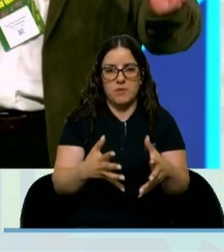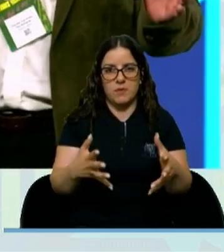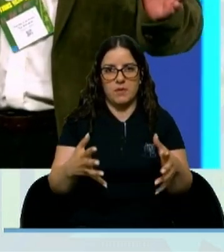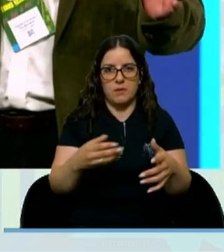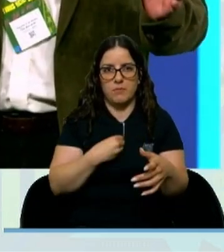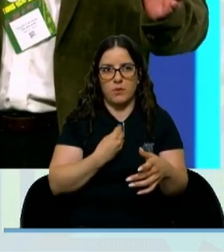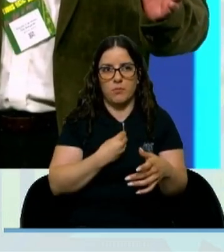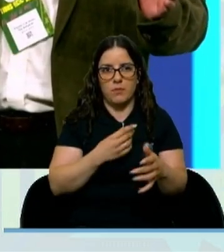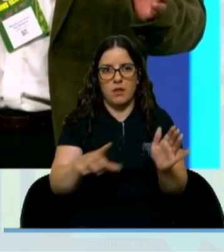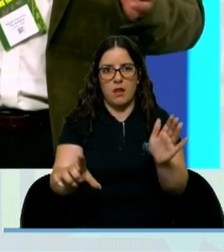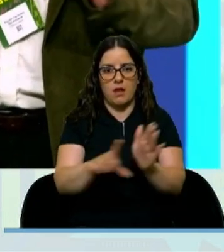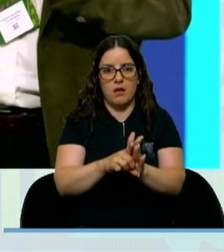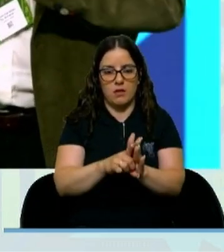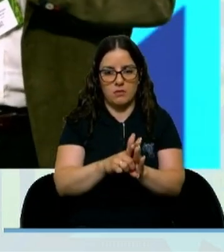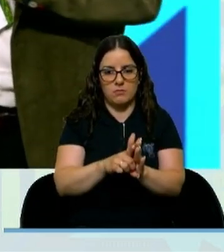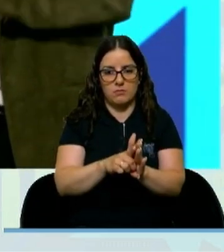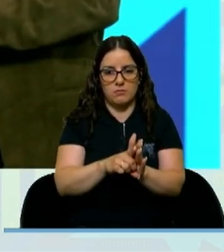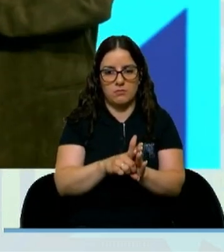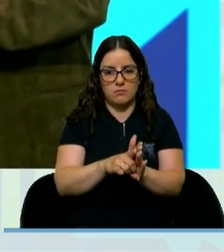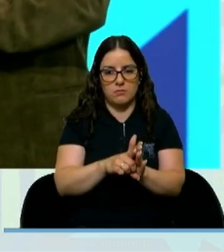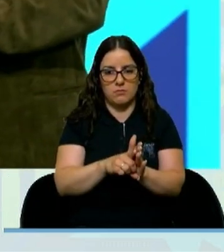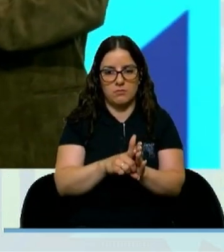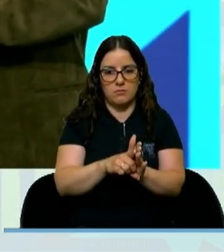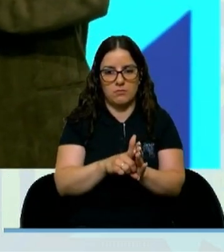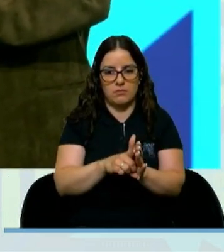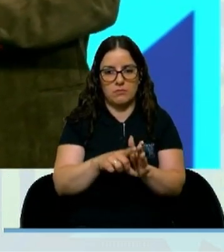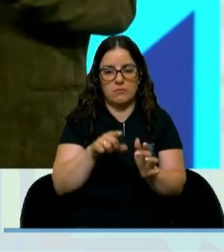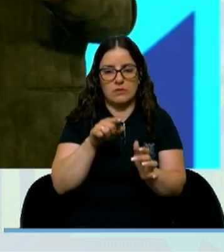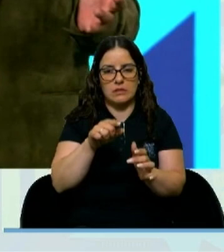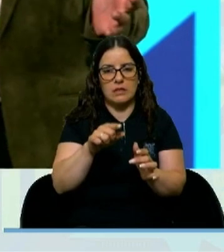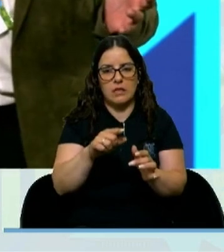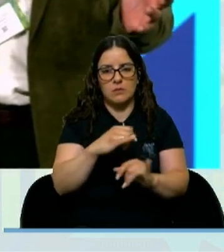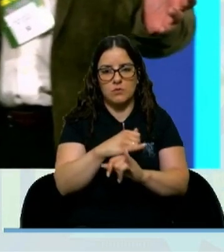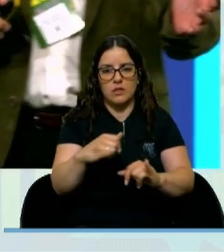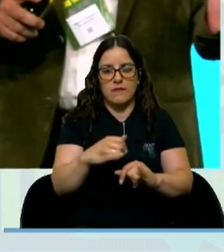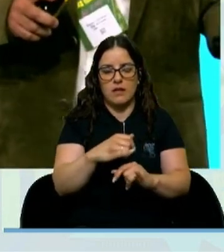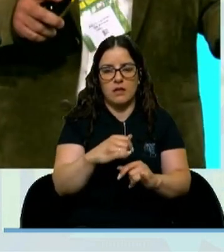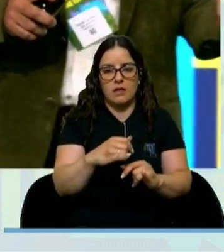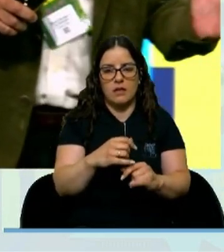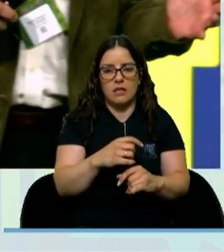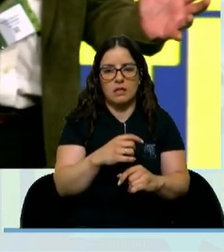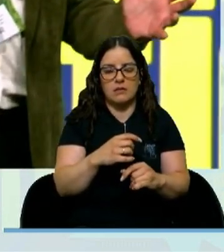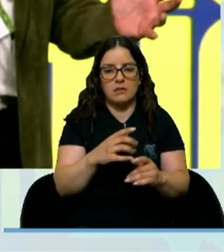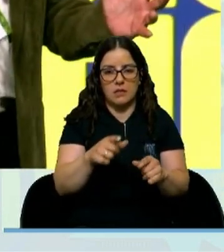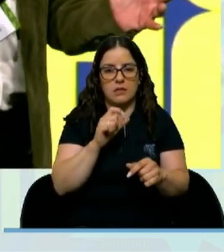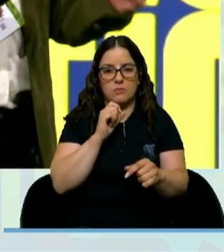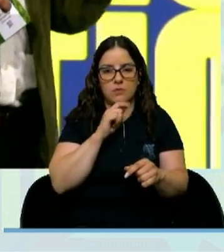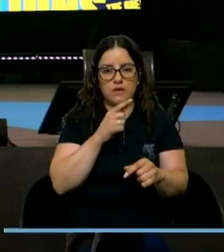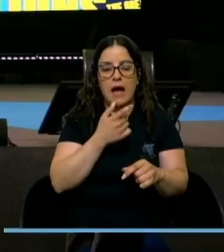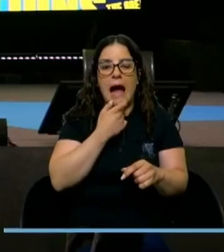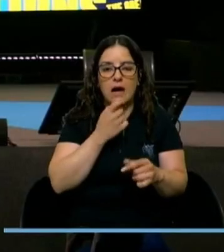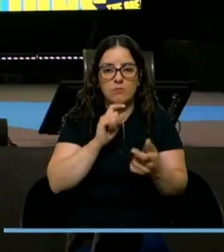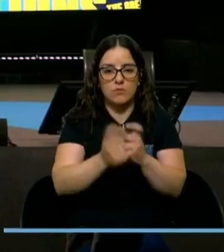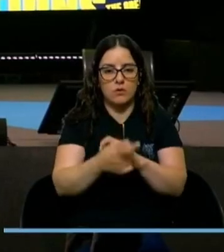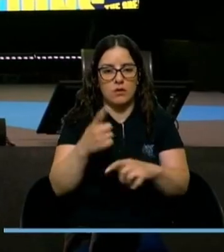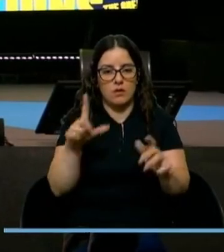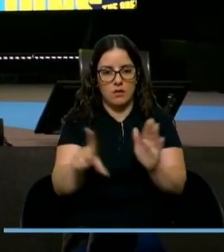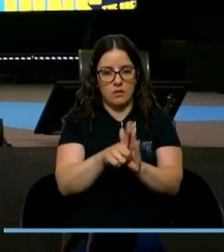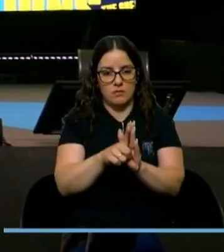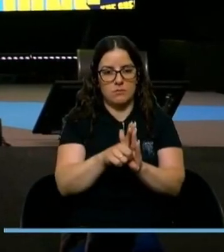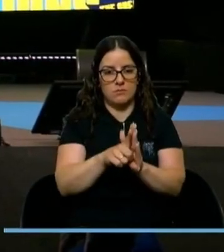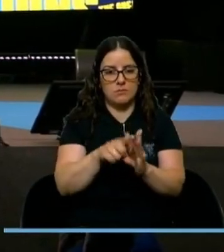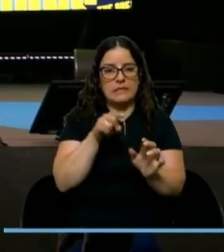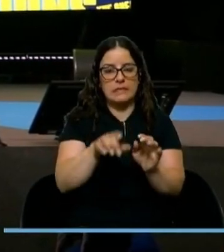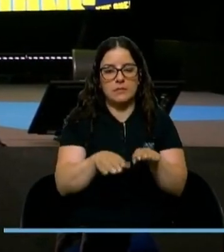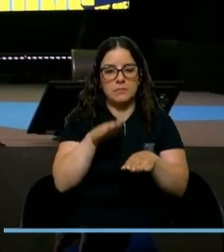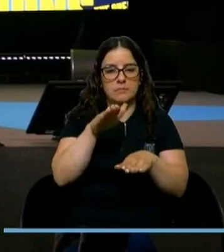com a lei. Nada disto é possível sem alterar a lei. Só podemos dar este